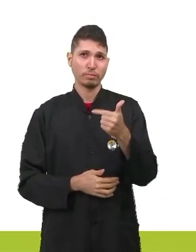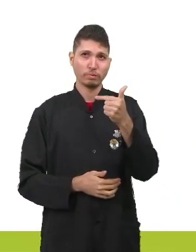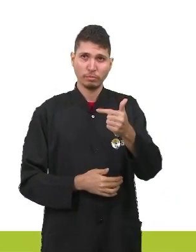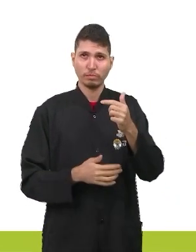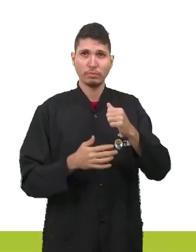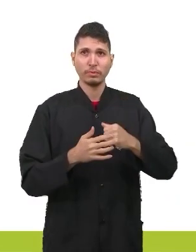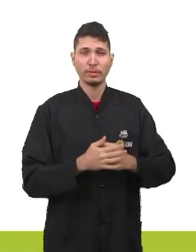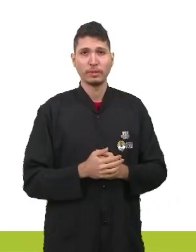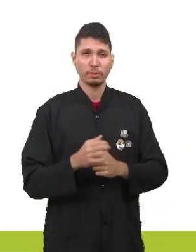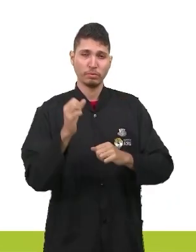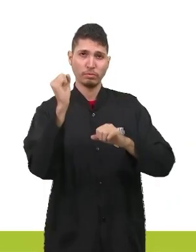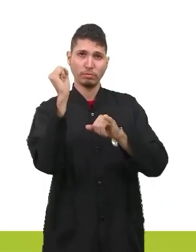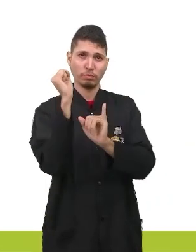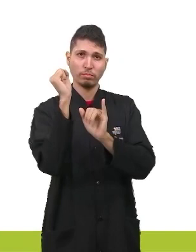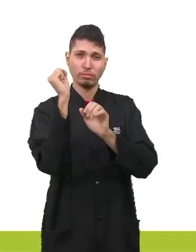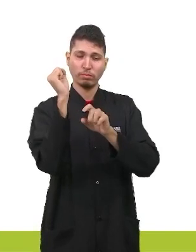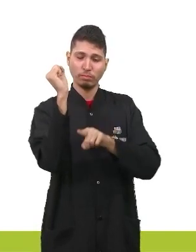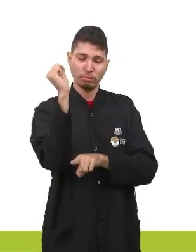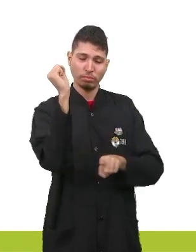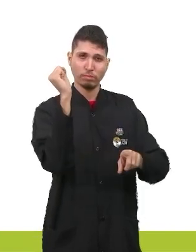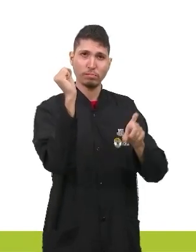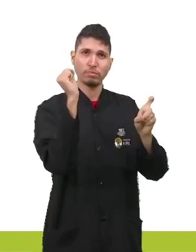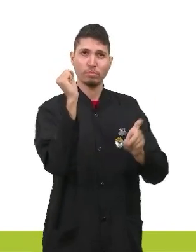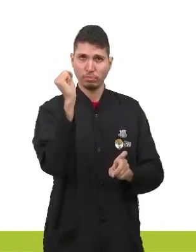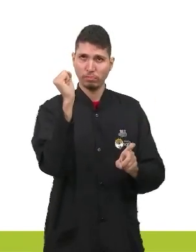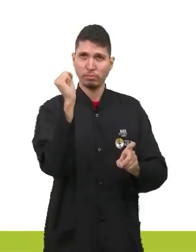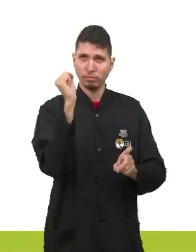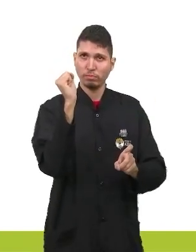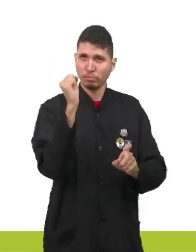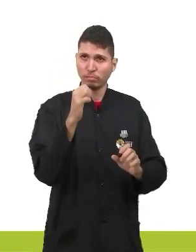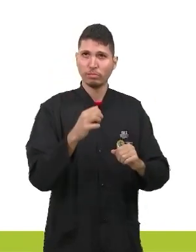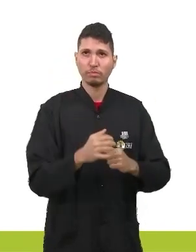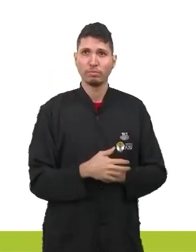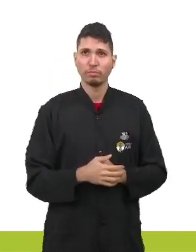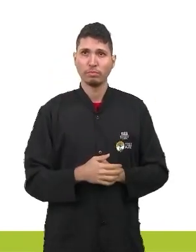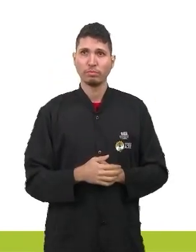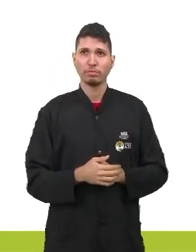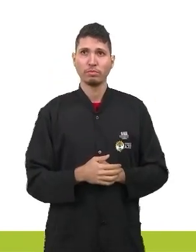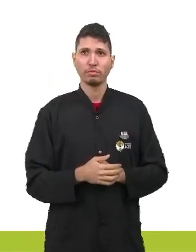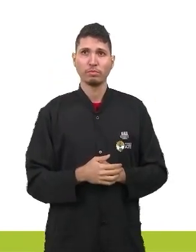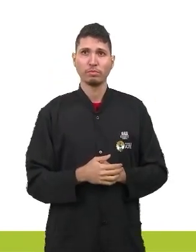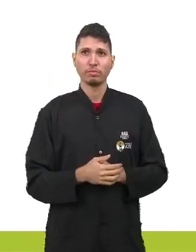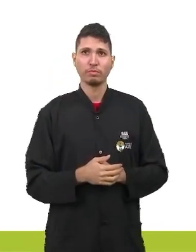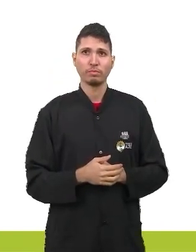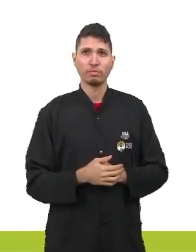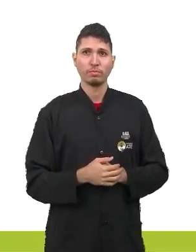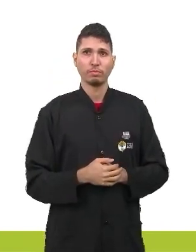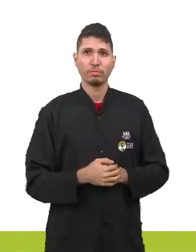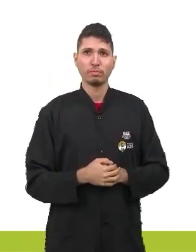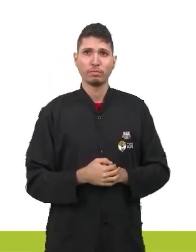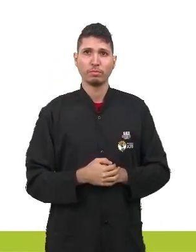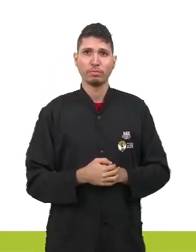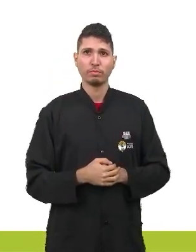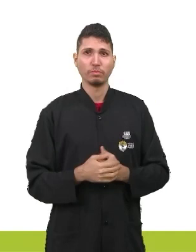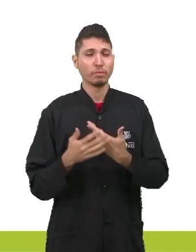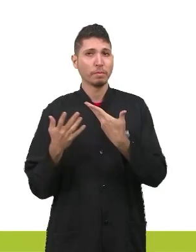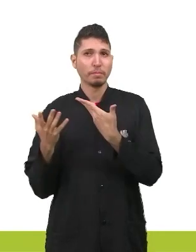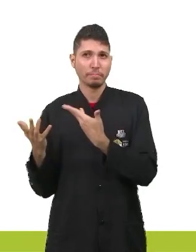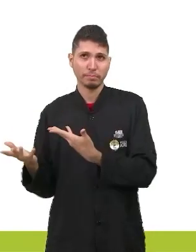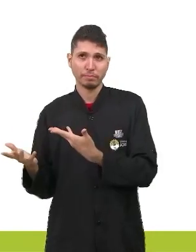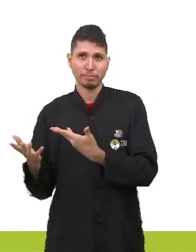função polinomial do segundo grau ou função quadrática, qualquer função que vai dos reais aos